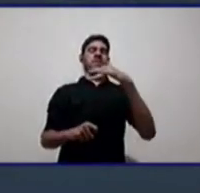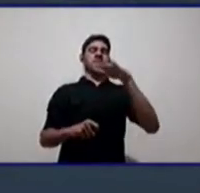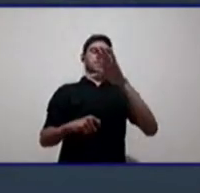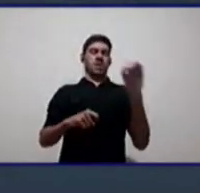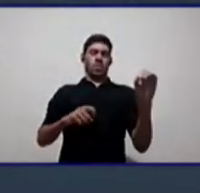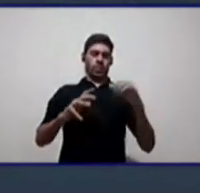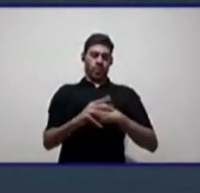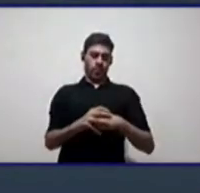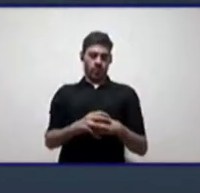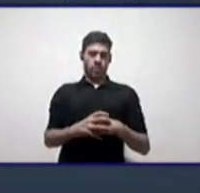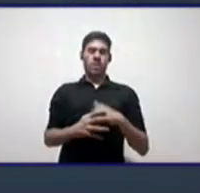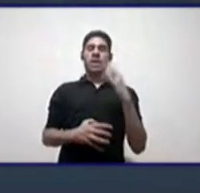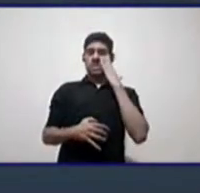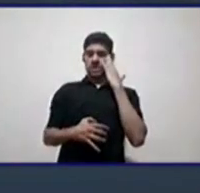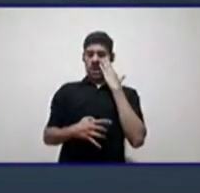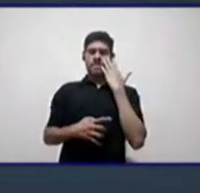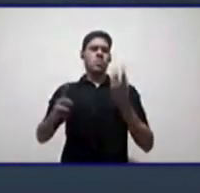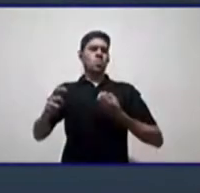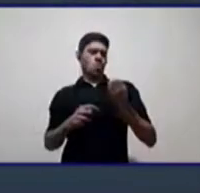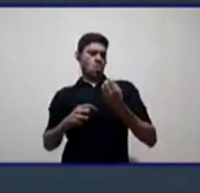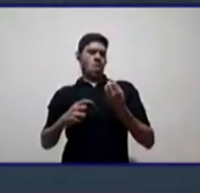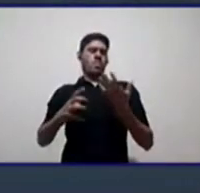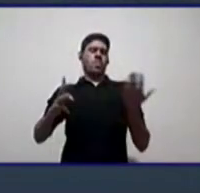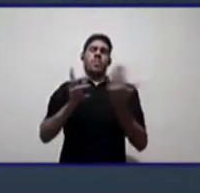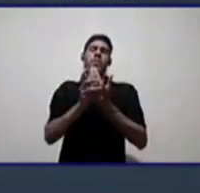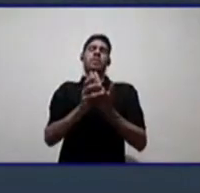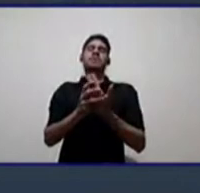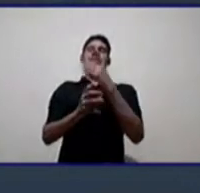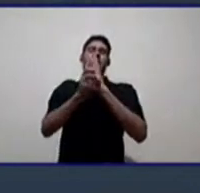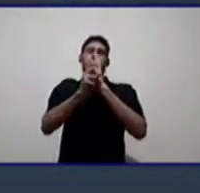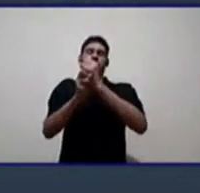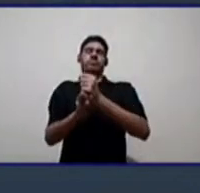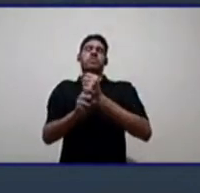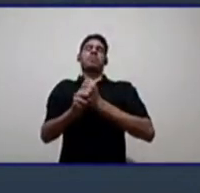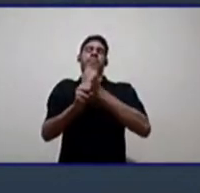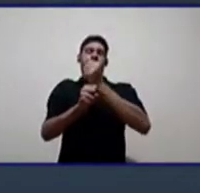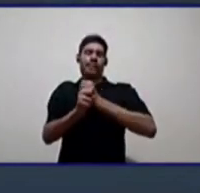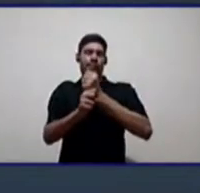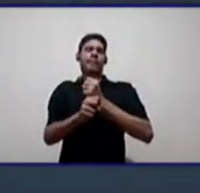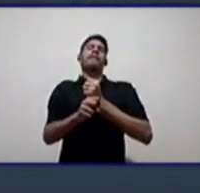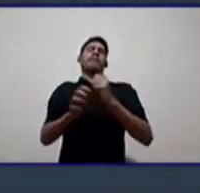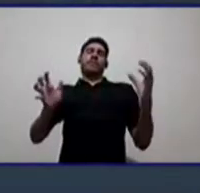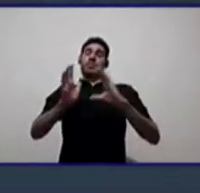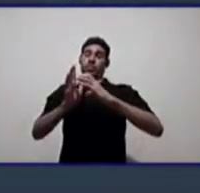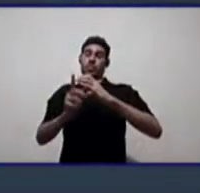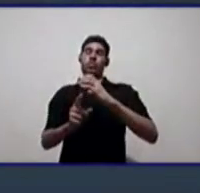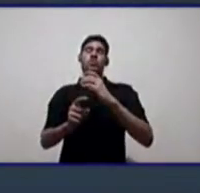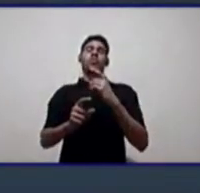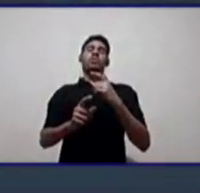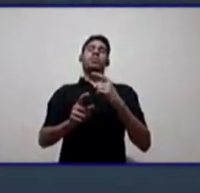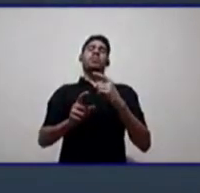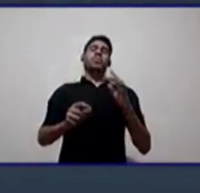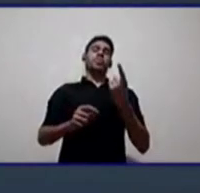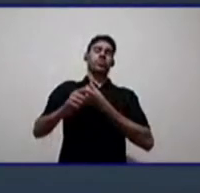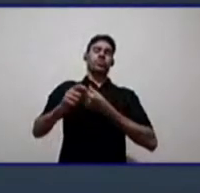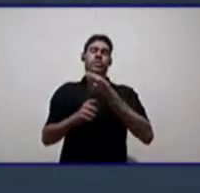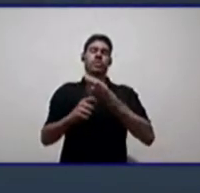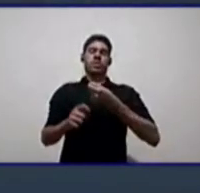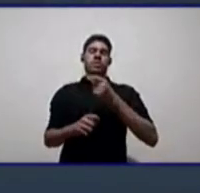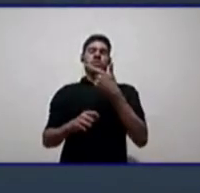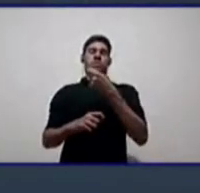Conforme consabido, os autos das prestações de contas anuais dos partidos políticos do exercício financeiro de